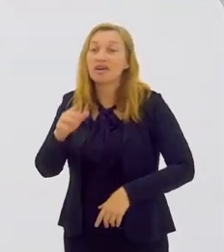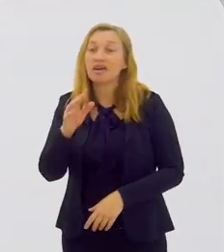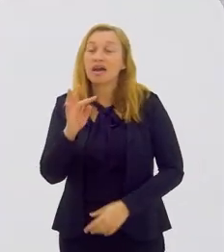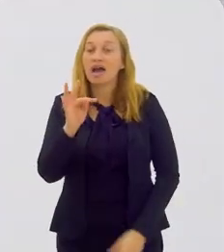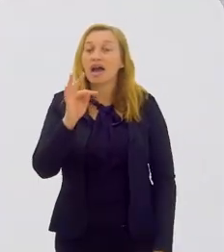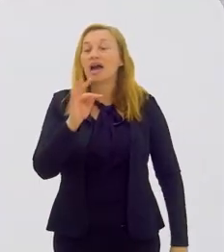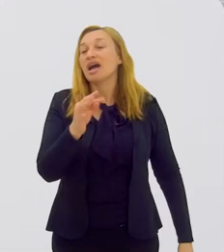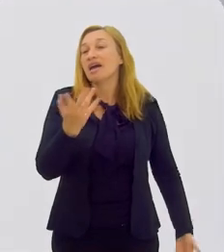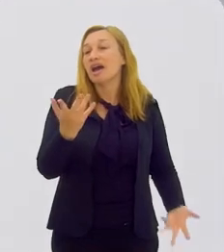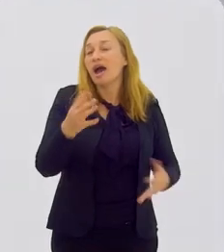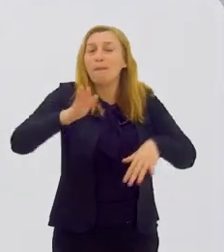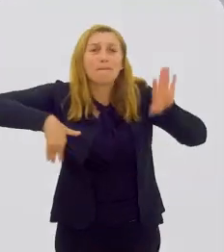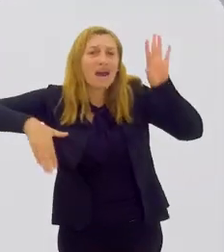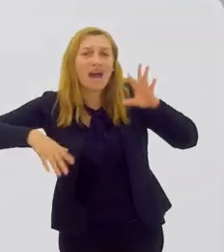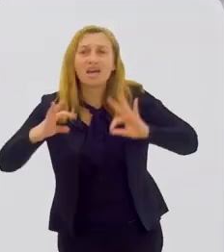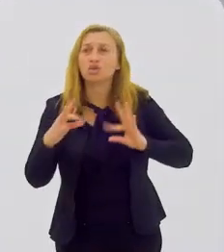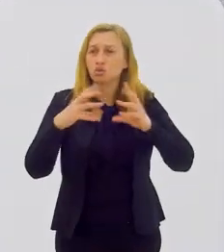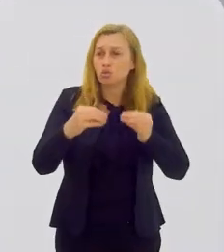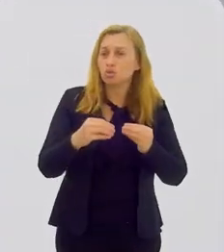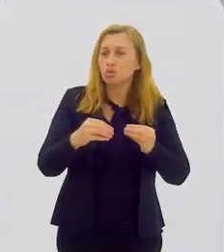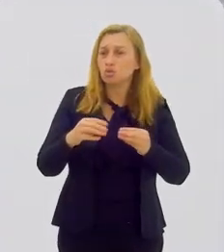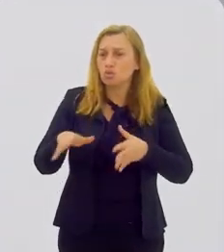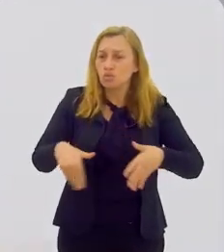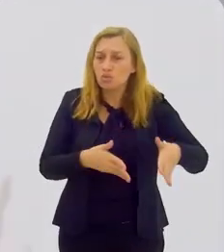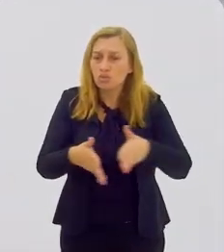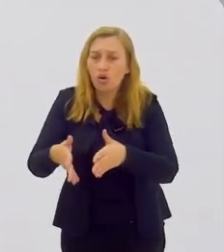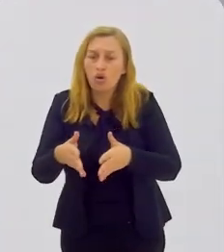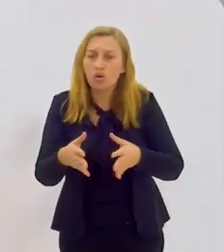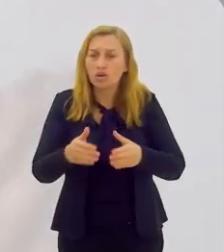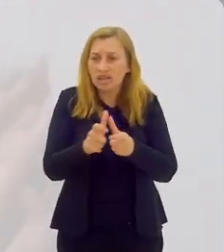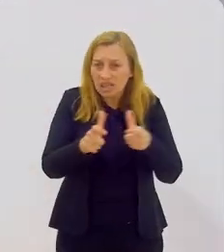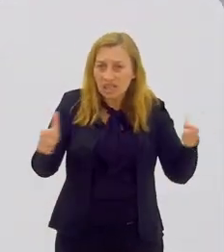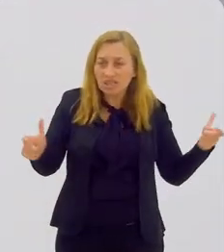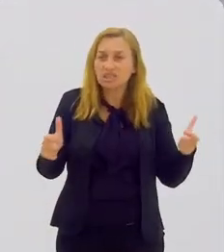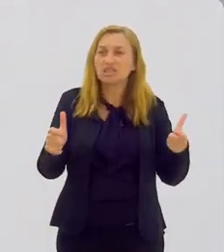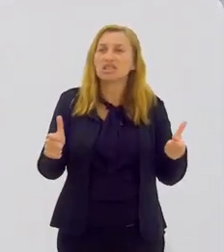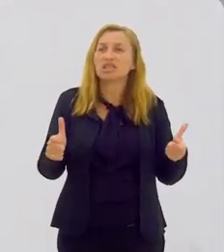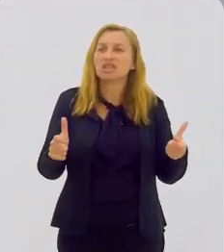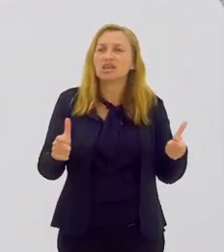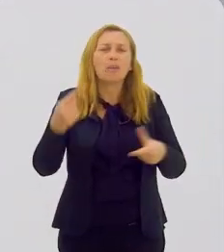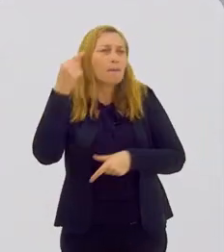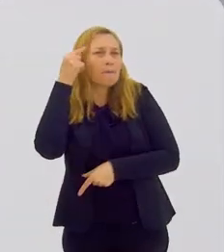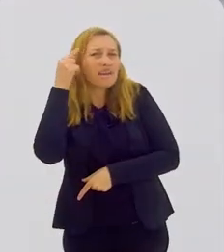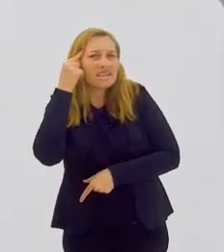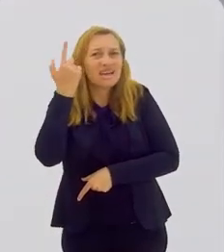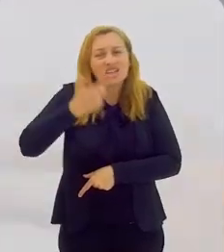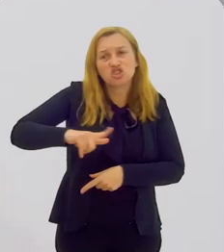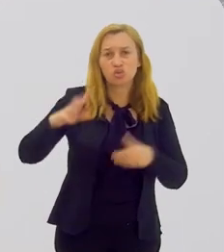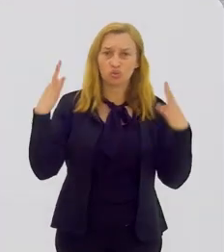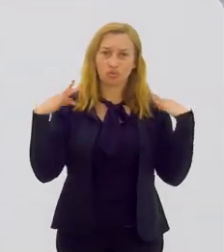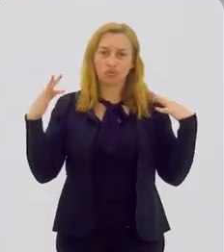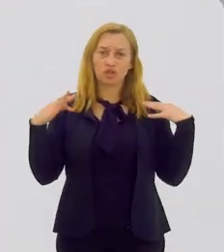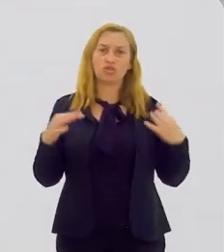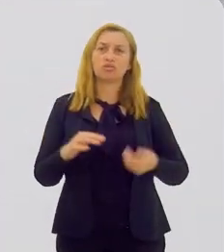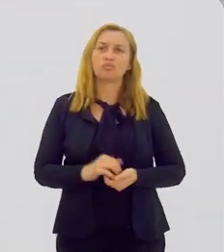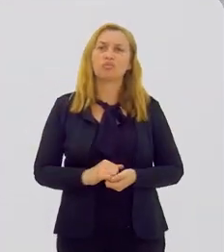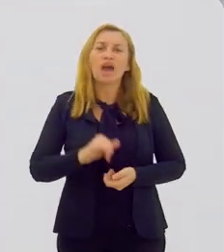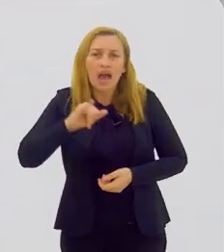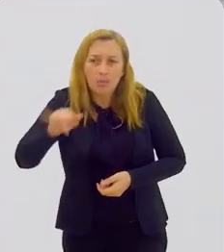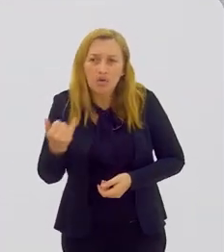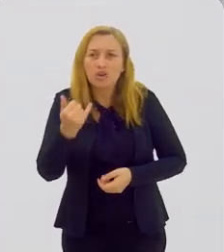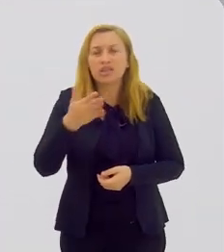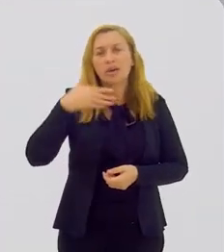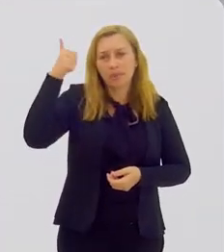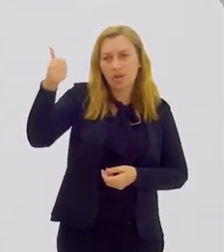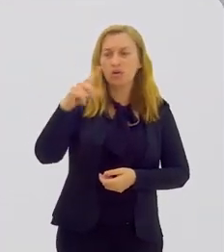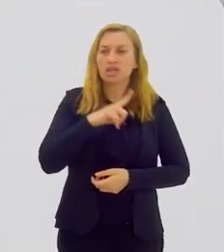praia, sabe? Então, eu acho que uma grande linha seria um repensar do turismo,